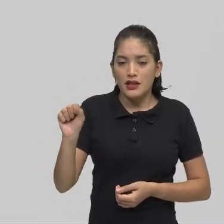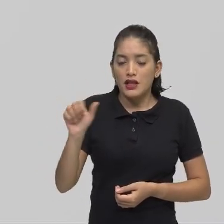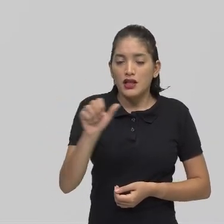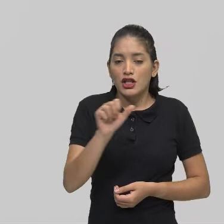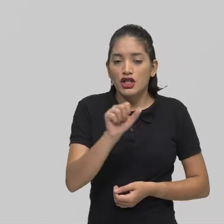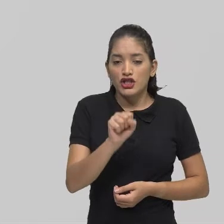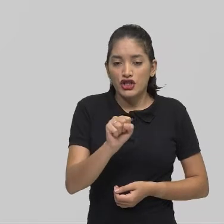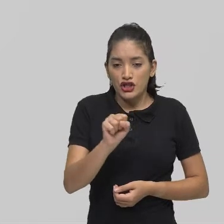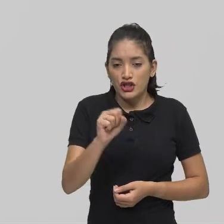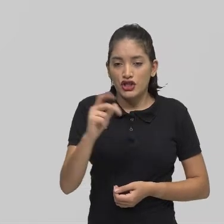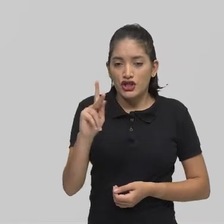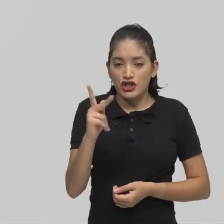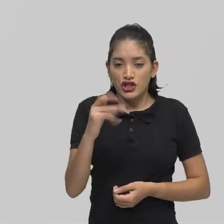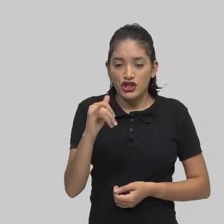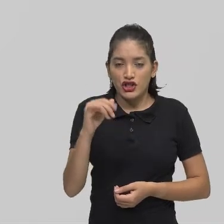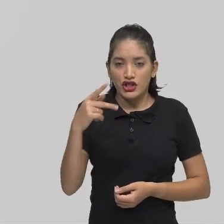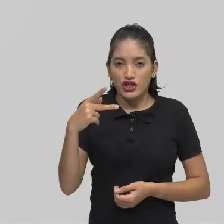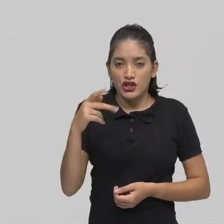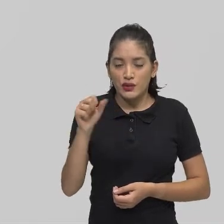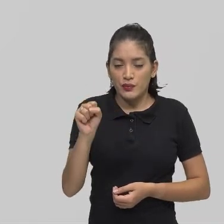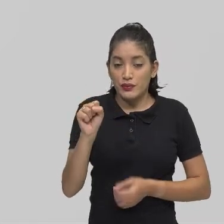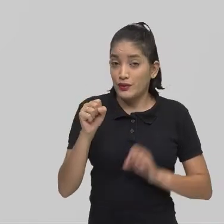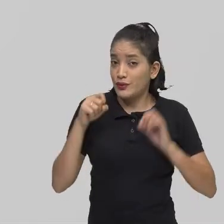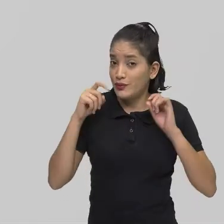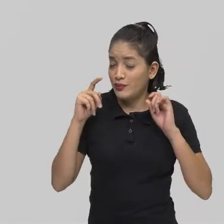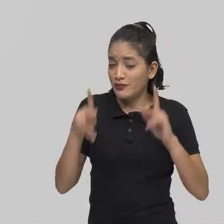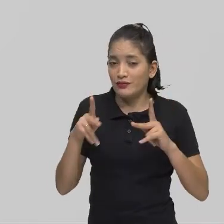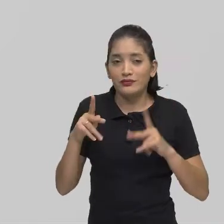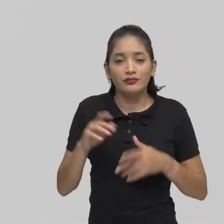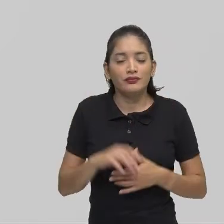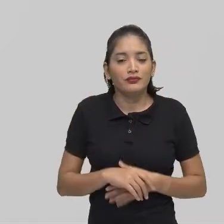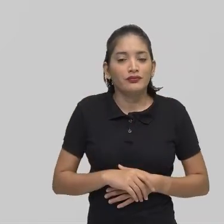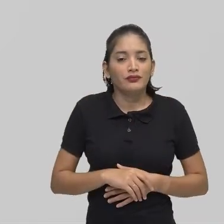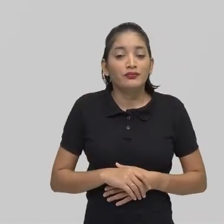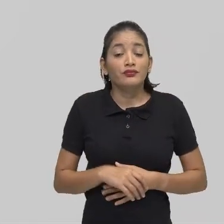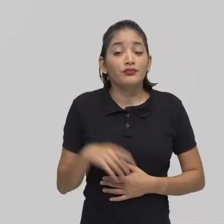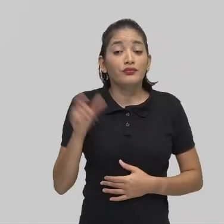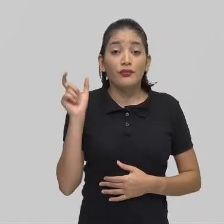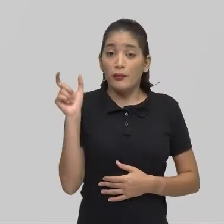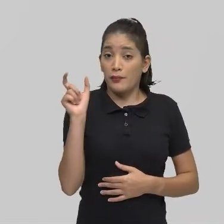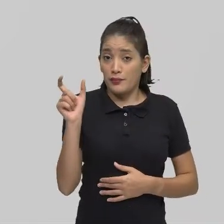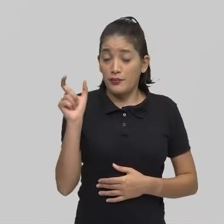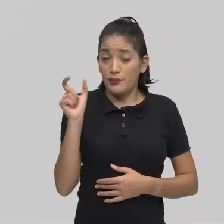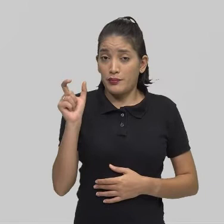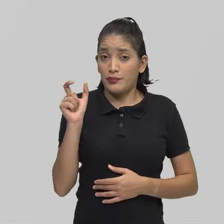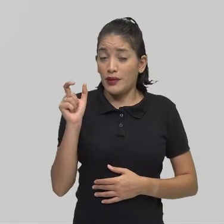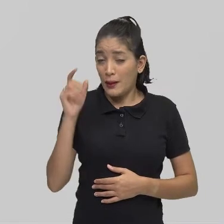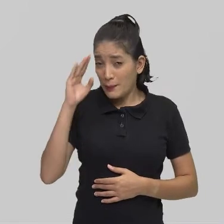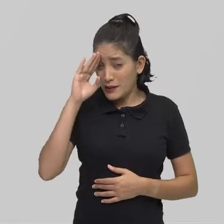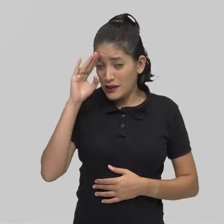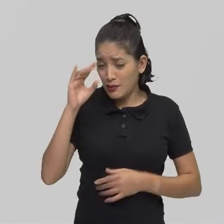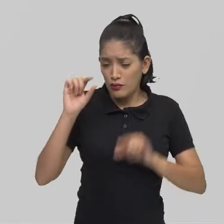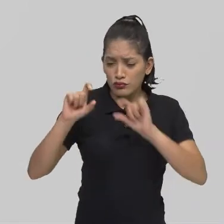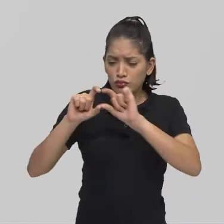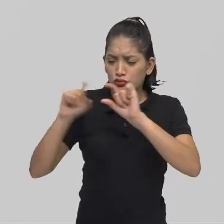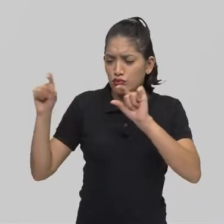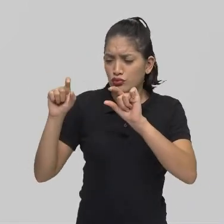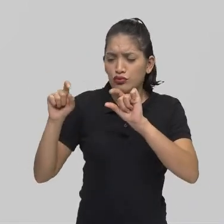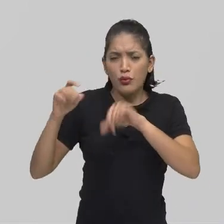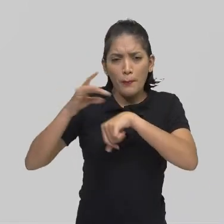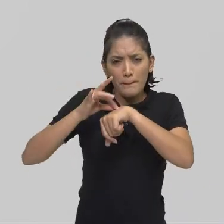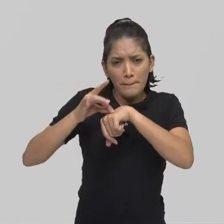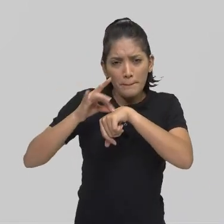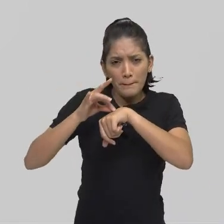ships. Japan's ships. Ok. Essa palavra está em negrito, está destacada e eu tenho que dar